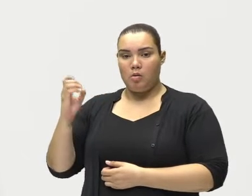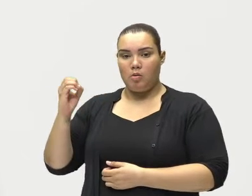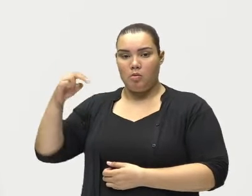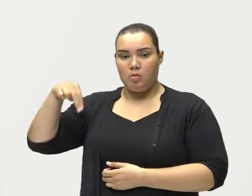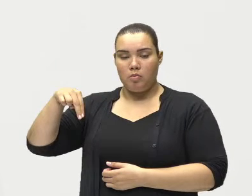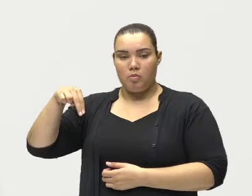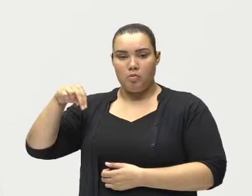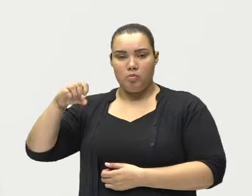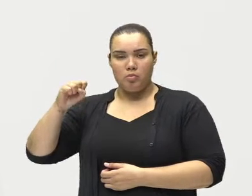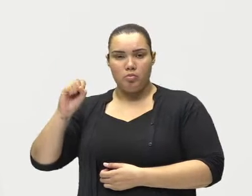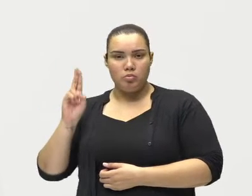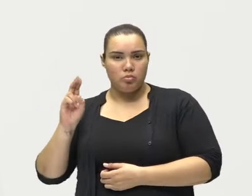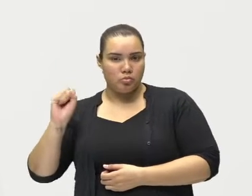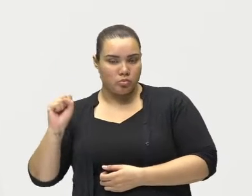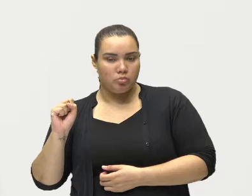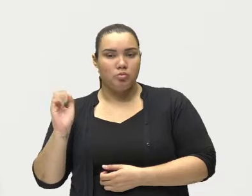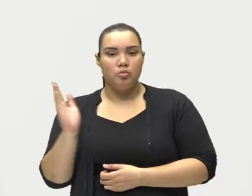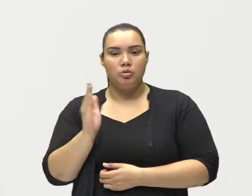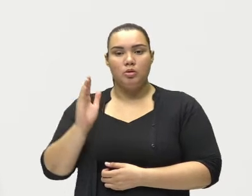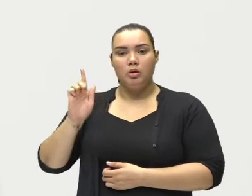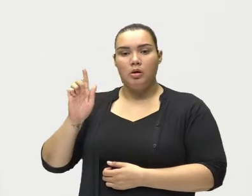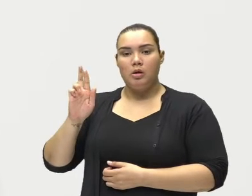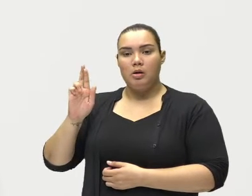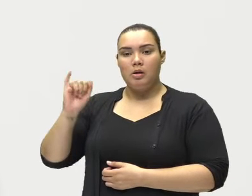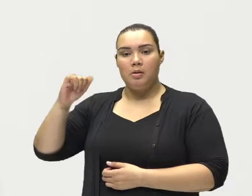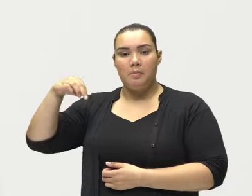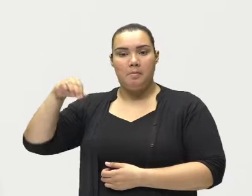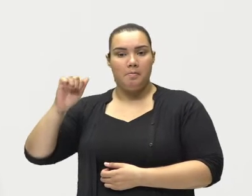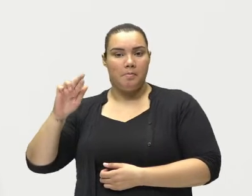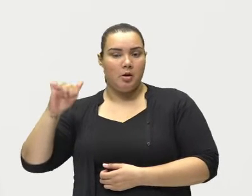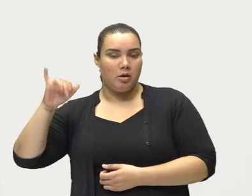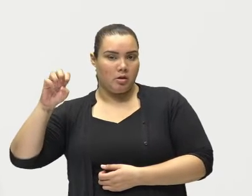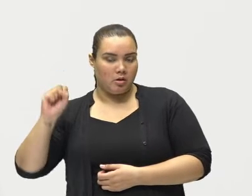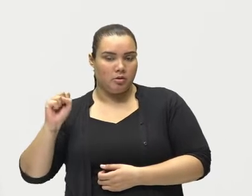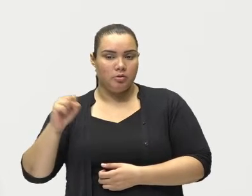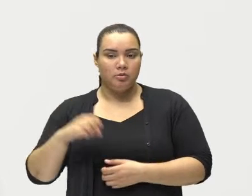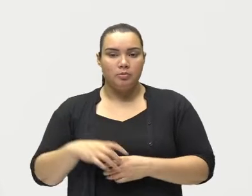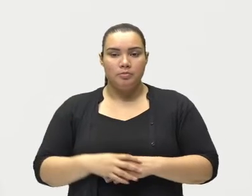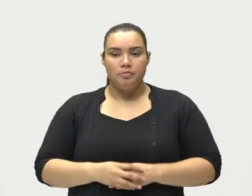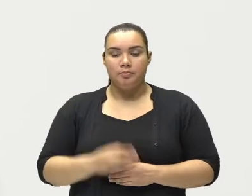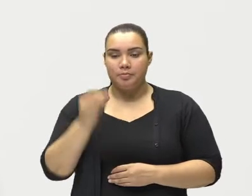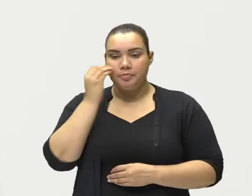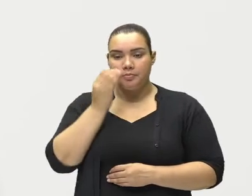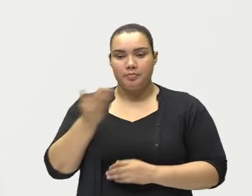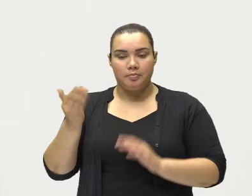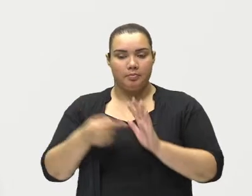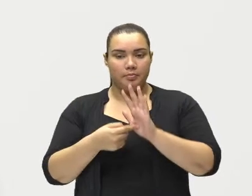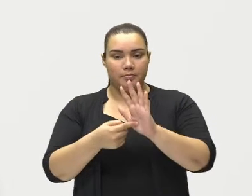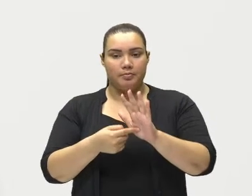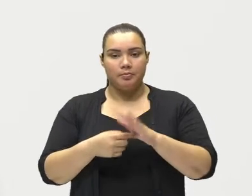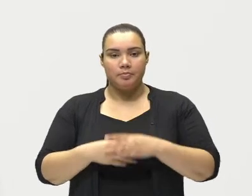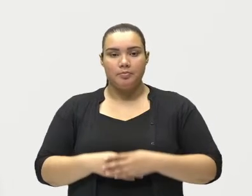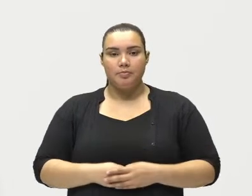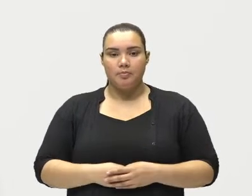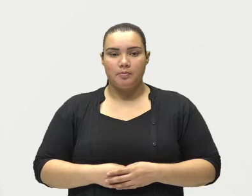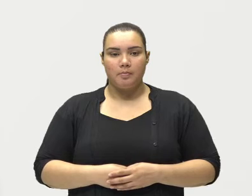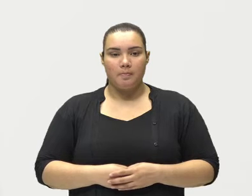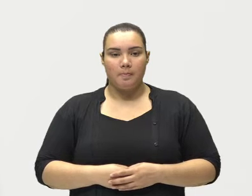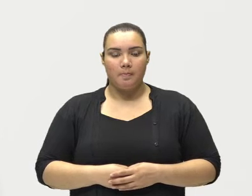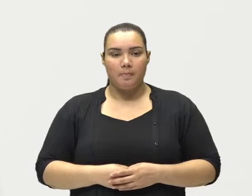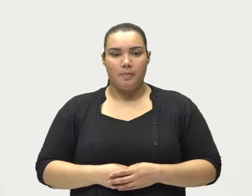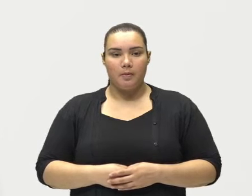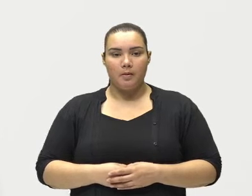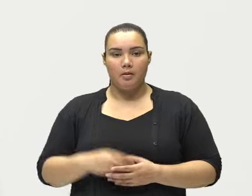Alfonso Guimarães. Observe aí, olha só aí o exemplo que nós trouxemos para você.